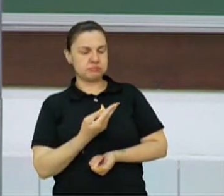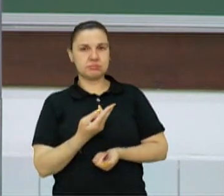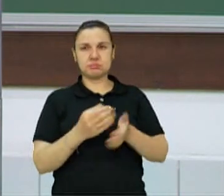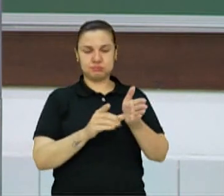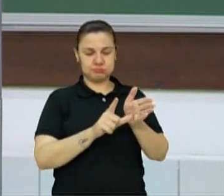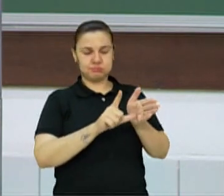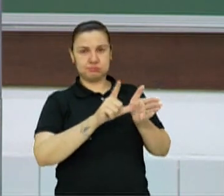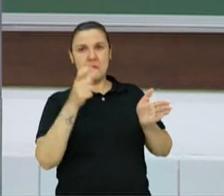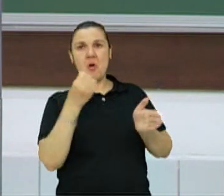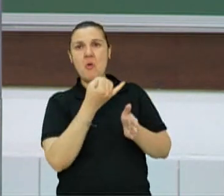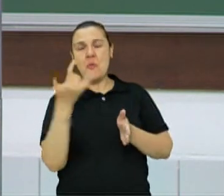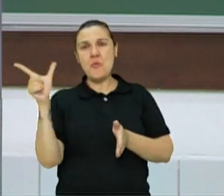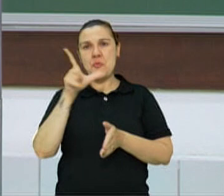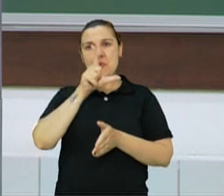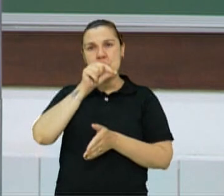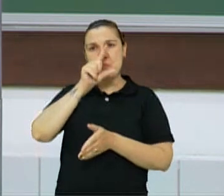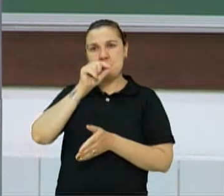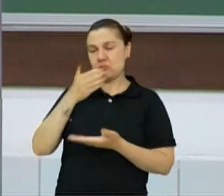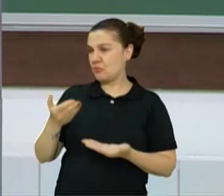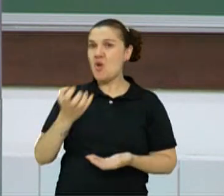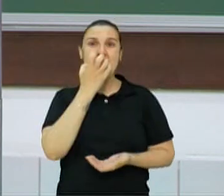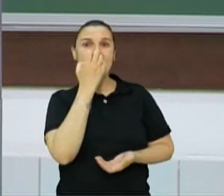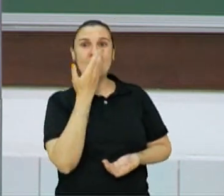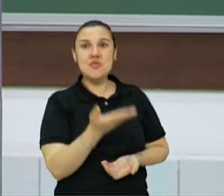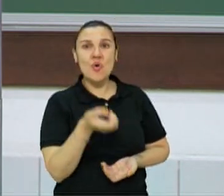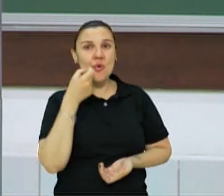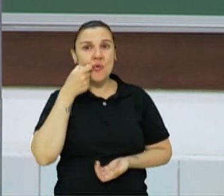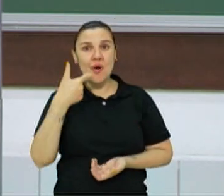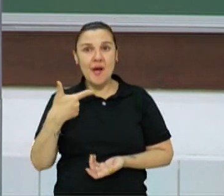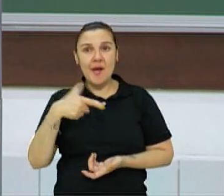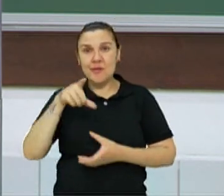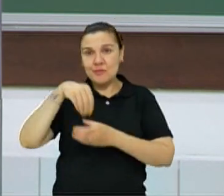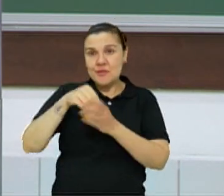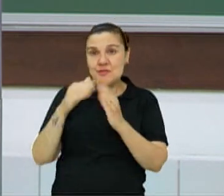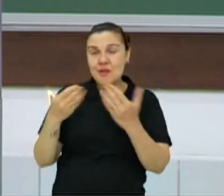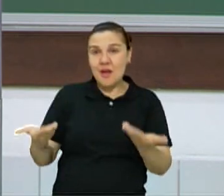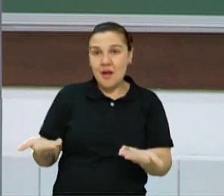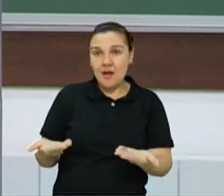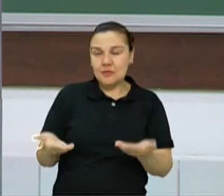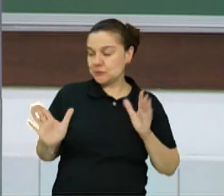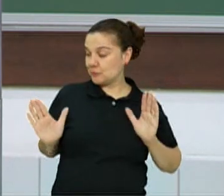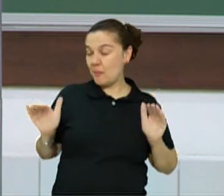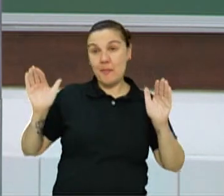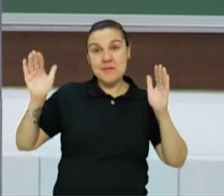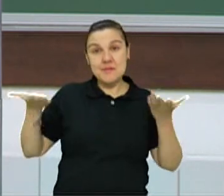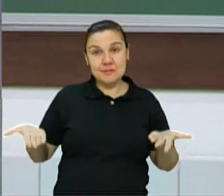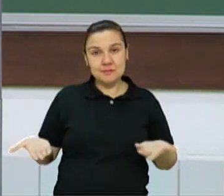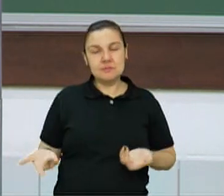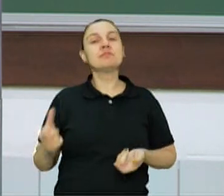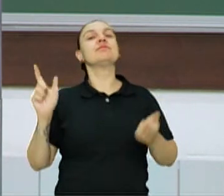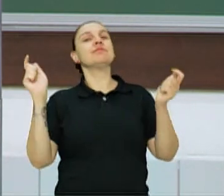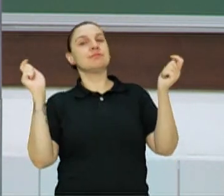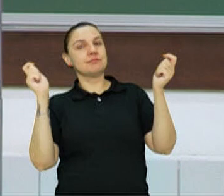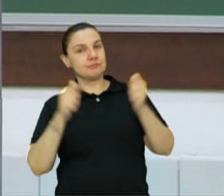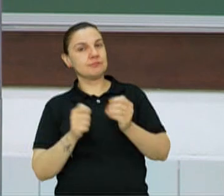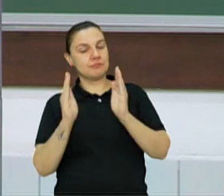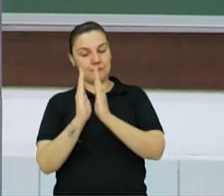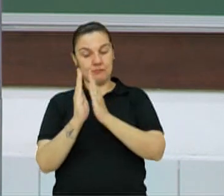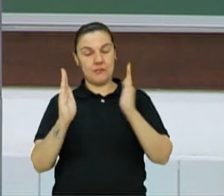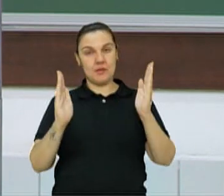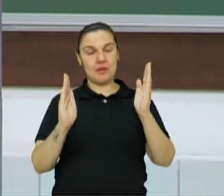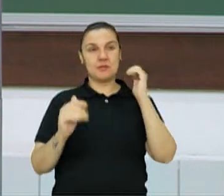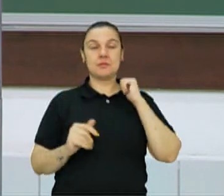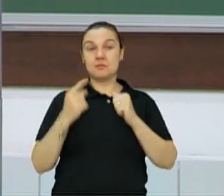de determinadas aves? Ou o ancestral do cachorro, do gato que nós temos em casa, do pássaro? A gente consegue fazer isso através de um